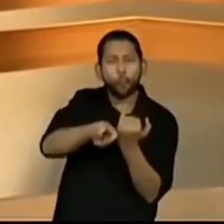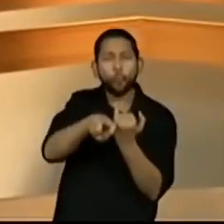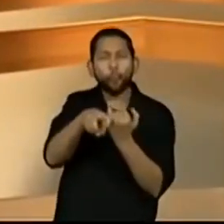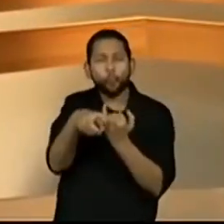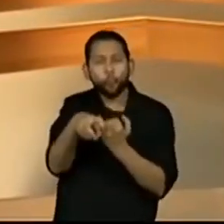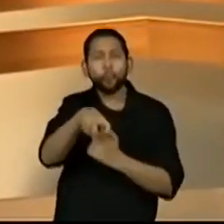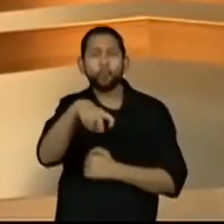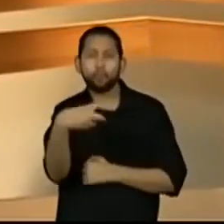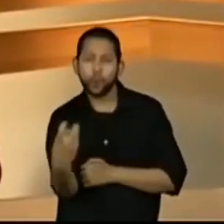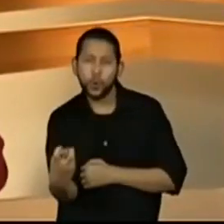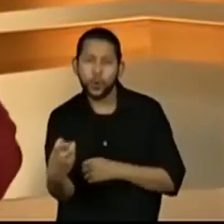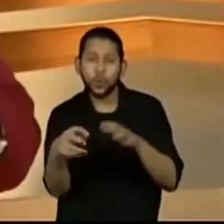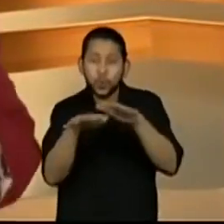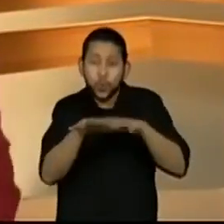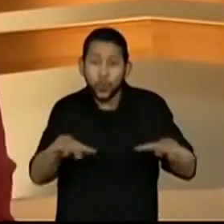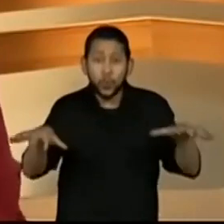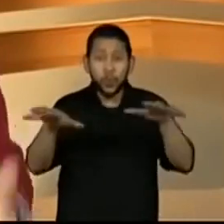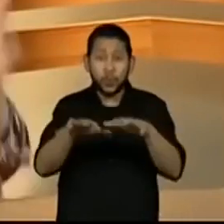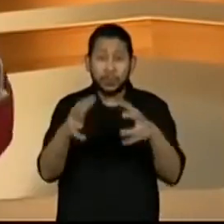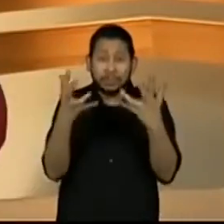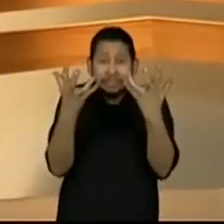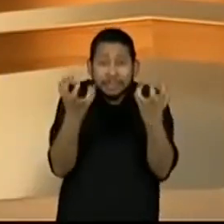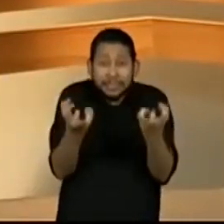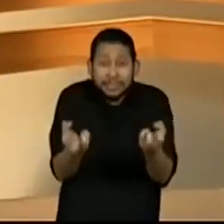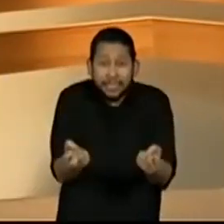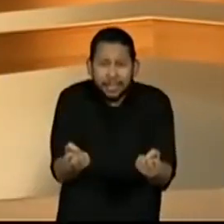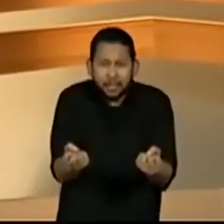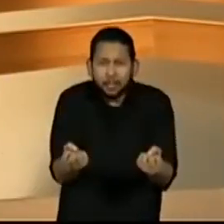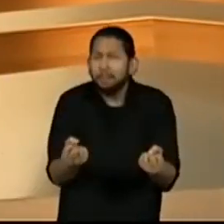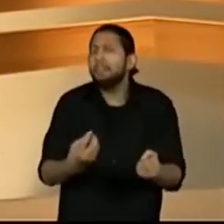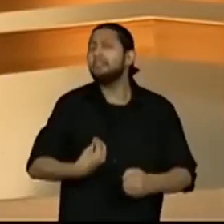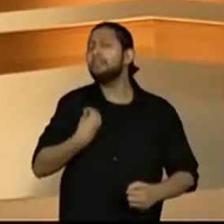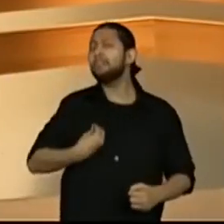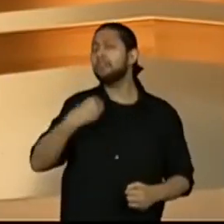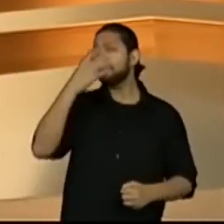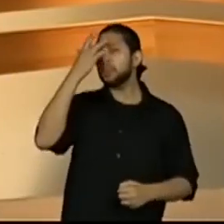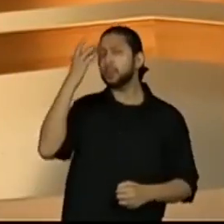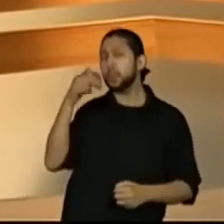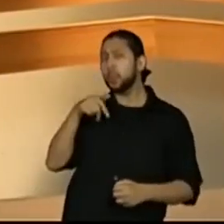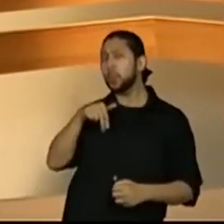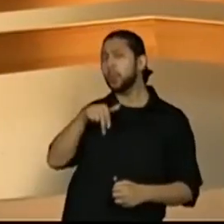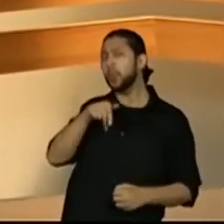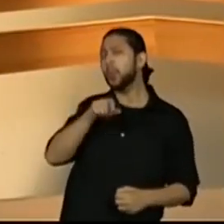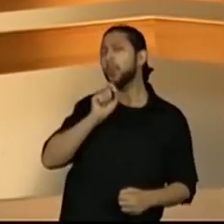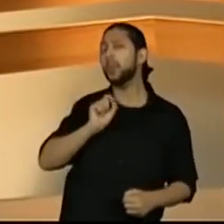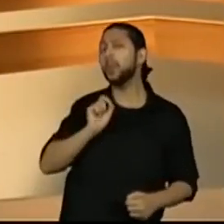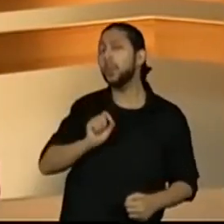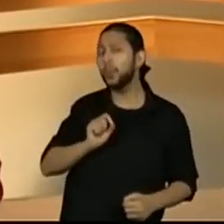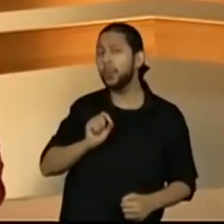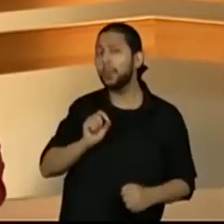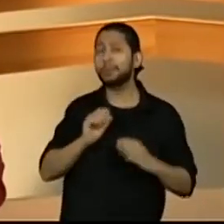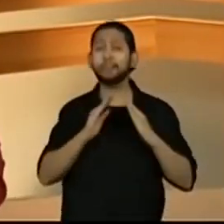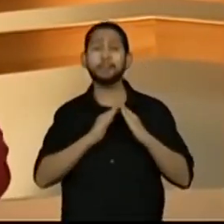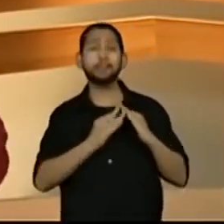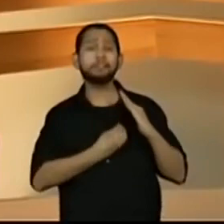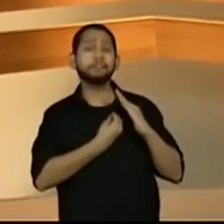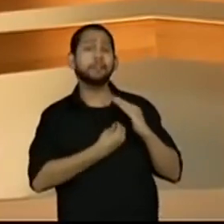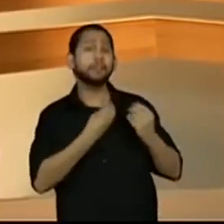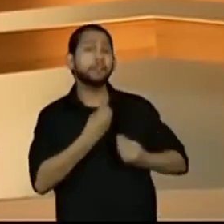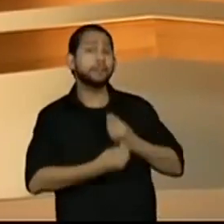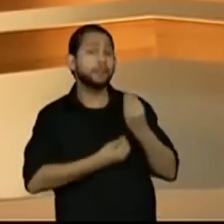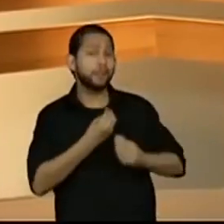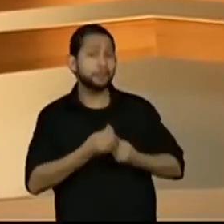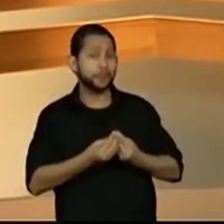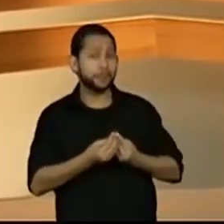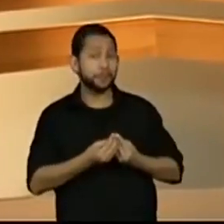E depois, o impacto dessa seca na vida das pessoas. E, ao final, uma